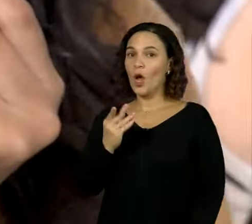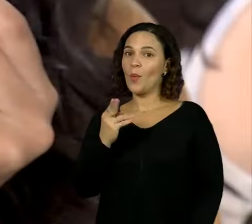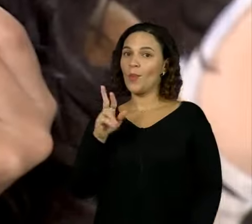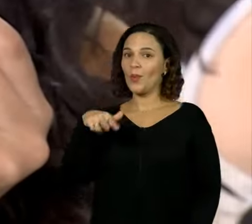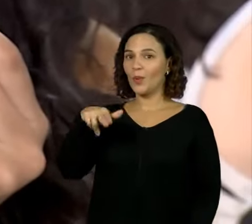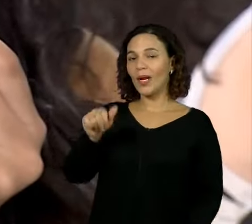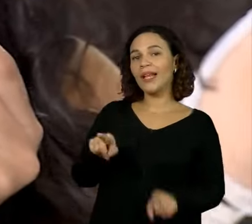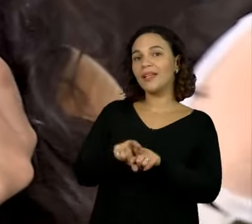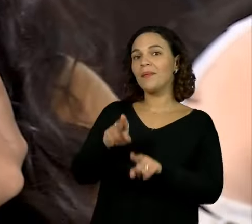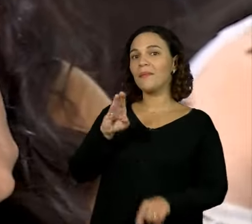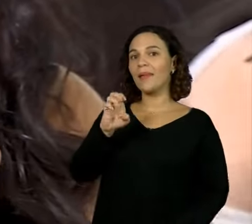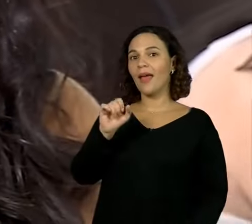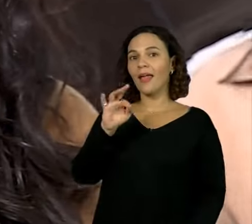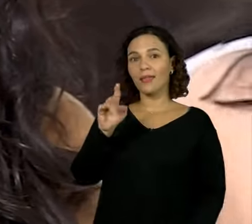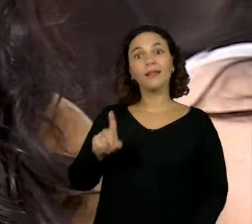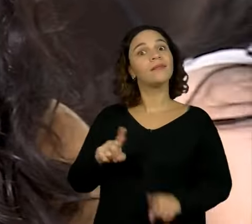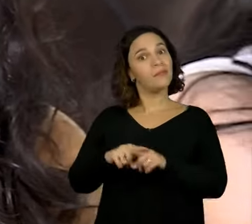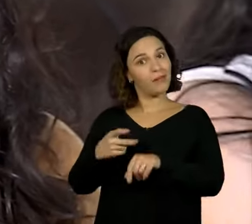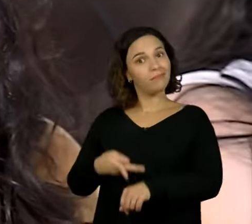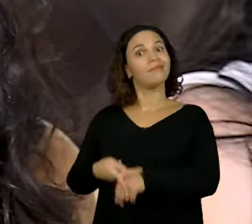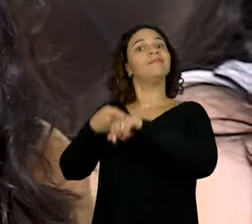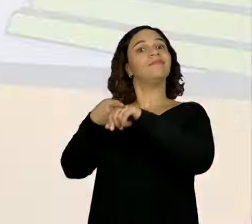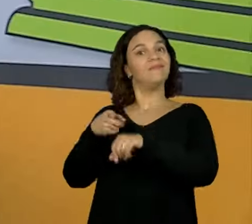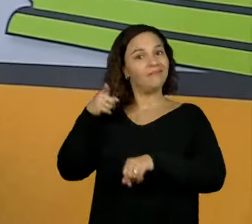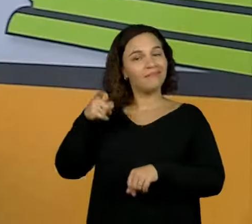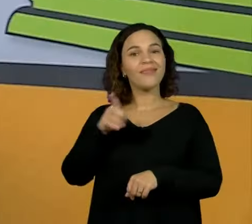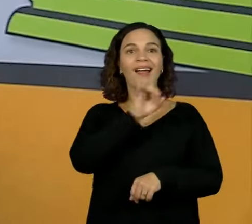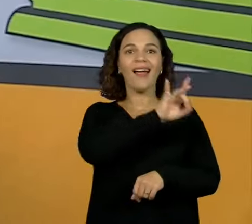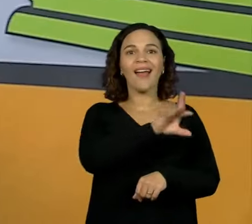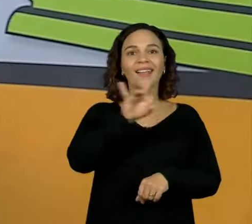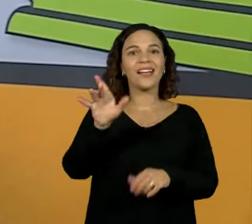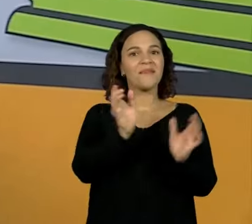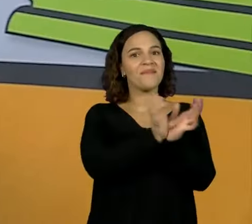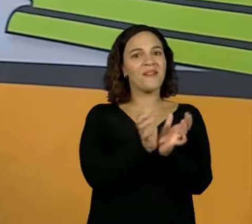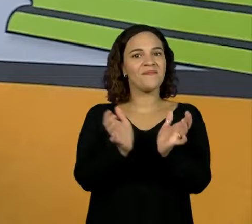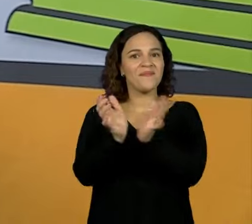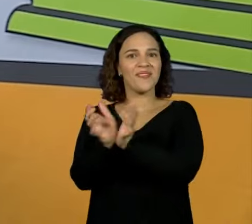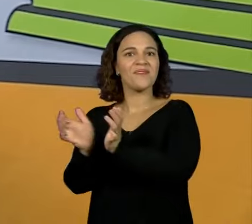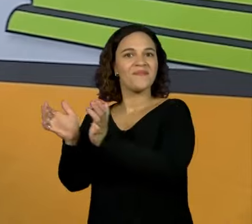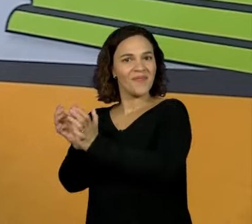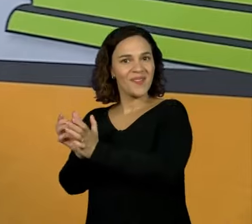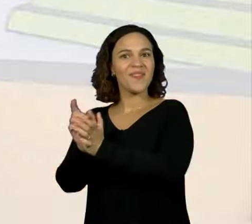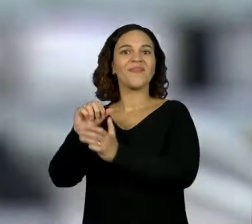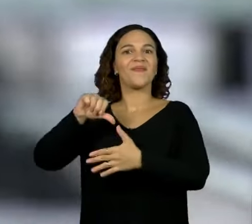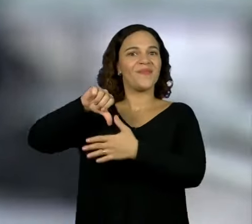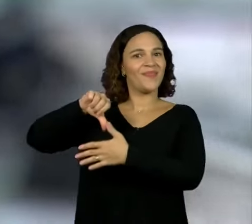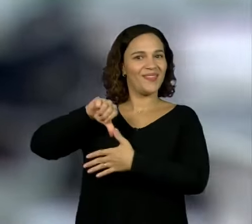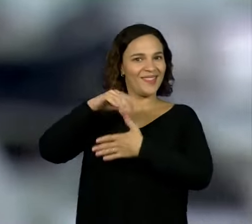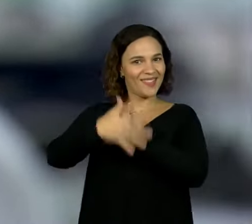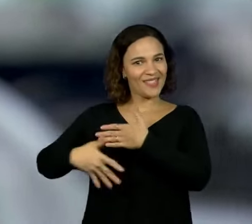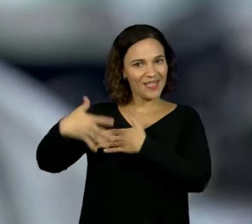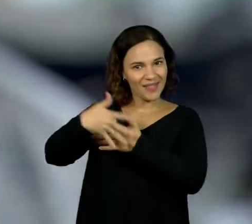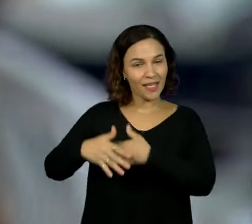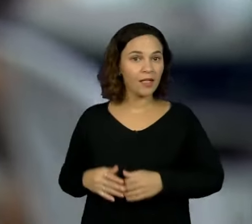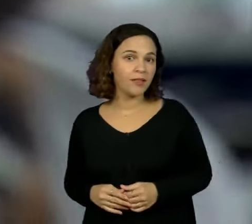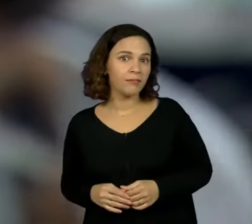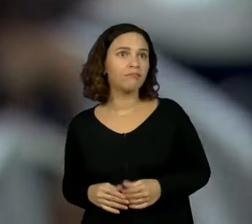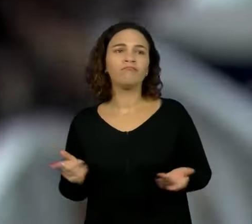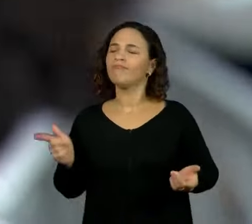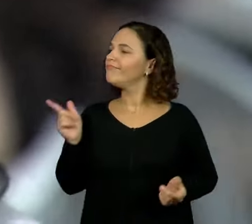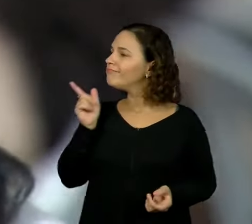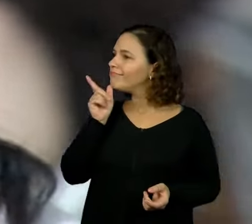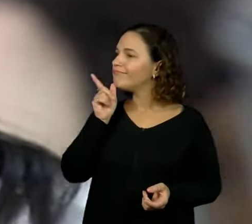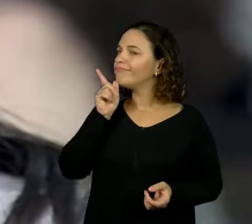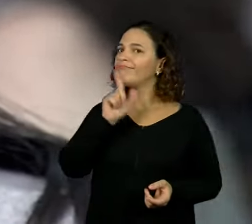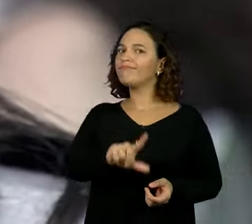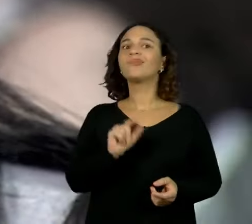Beatriz também foram campeãs das suas respectivas seletivas para o Sul-Americano. E assim, conseguiram